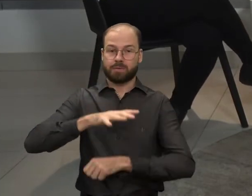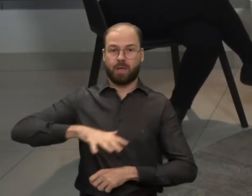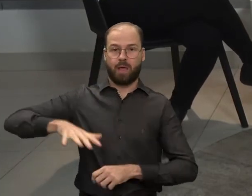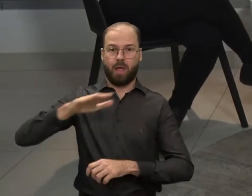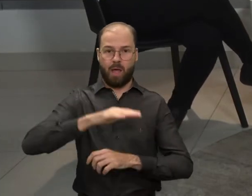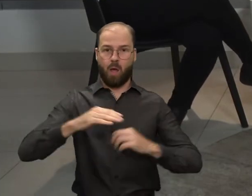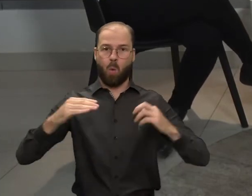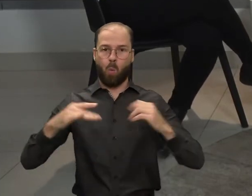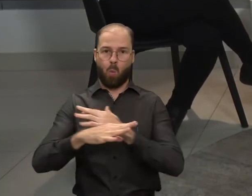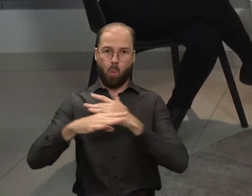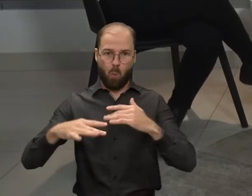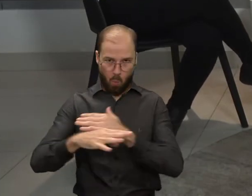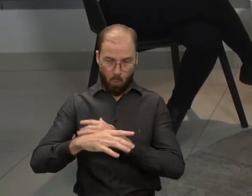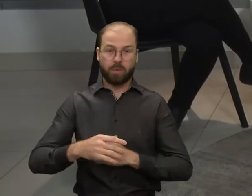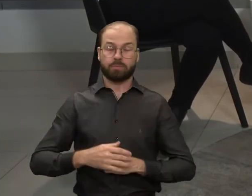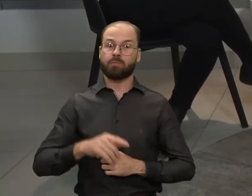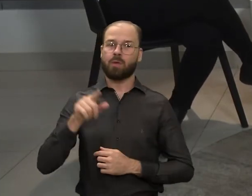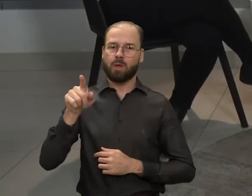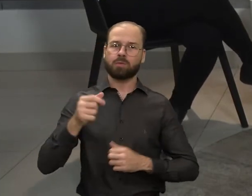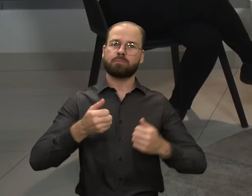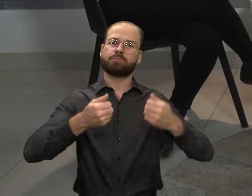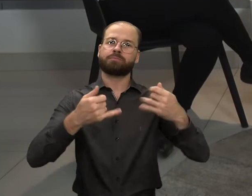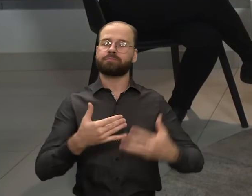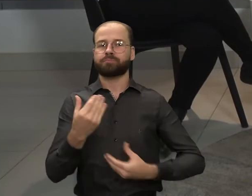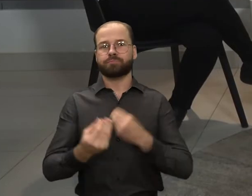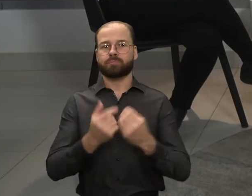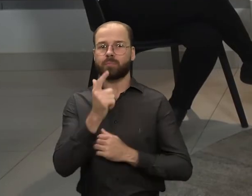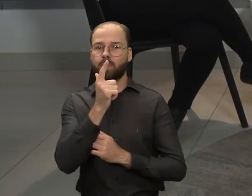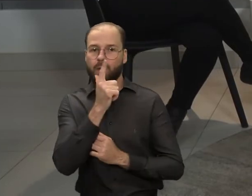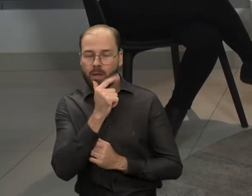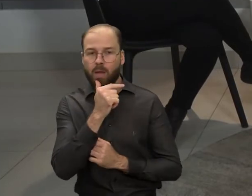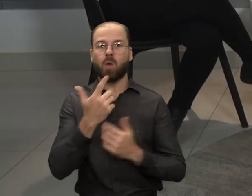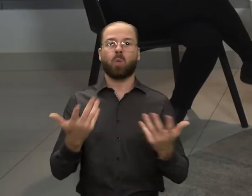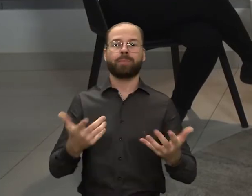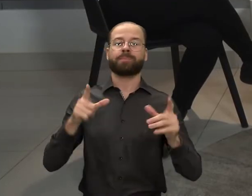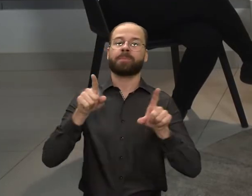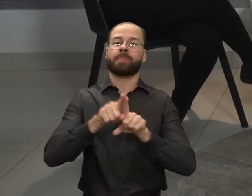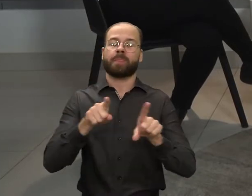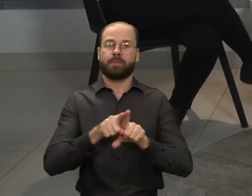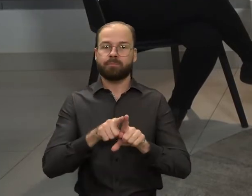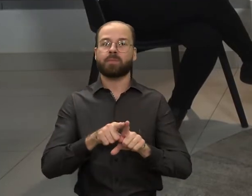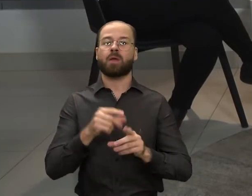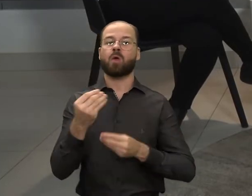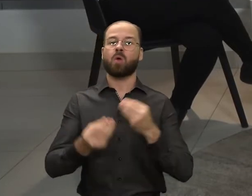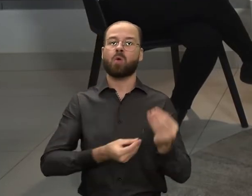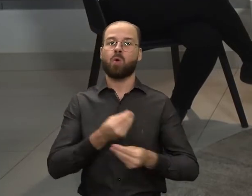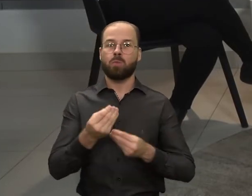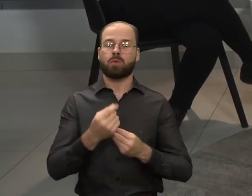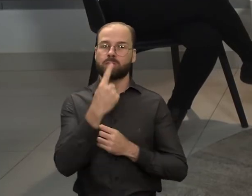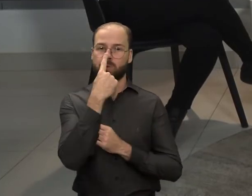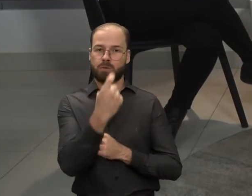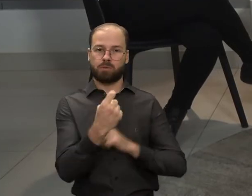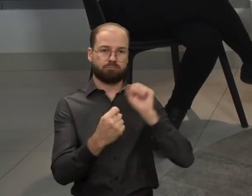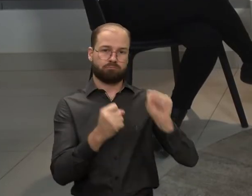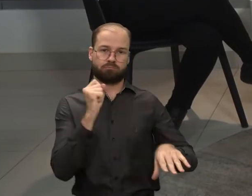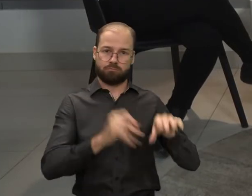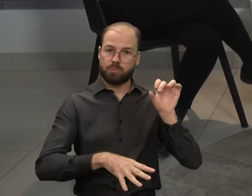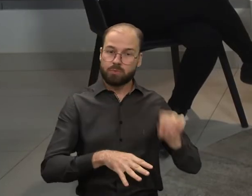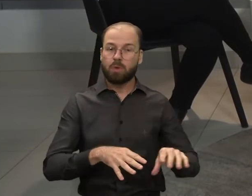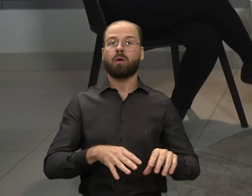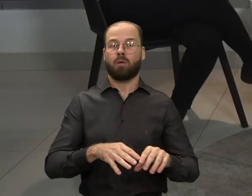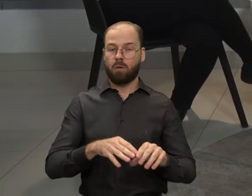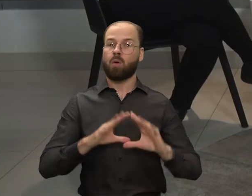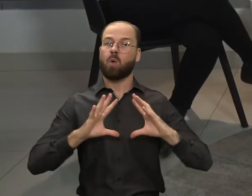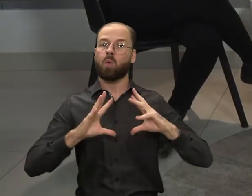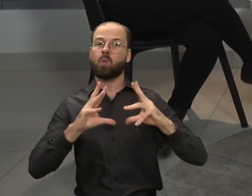o senhor falou muito de recursos hídricos, saneamento e também descarte de recursos sólidos, né? Citou a questão